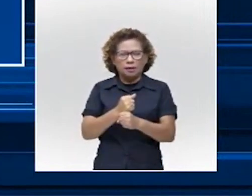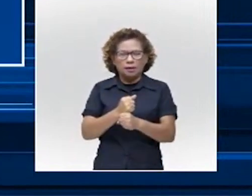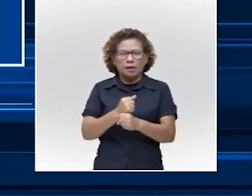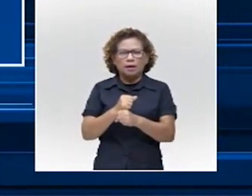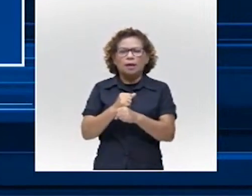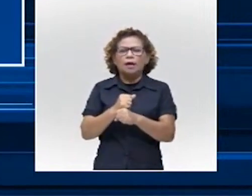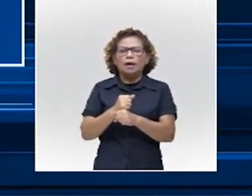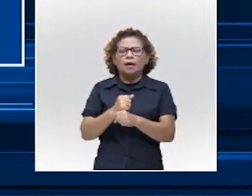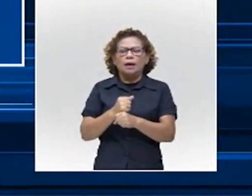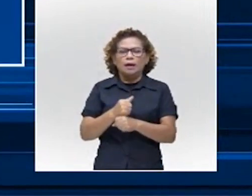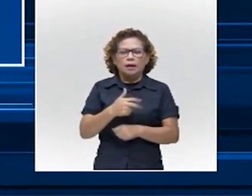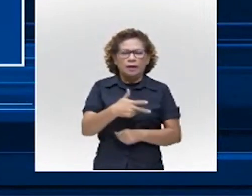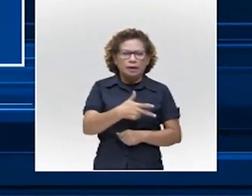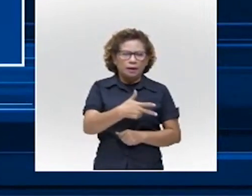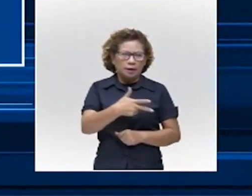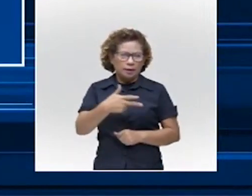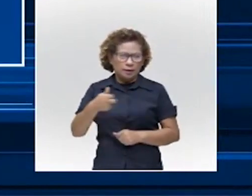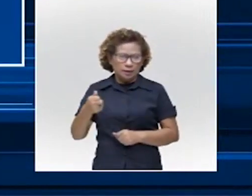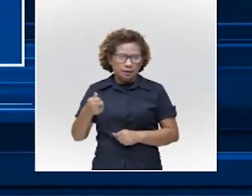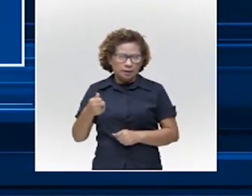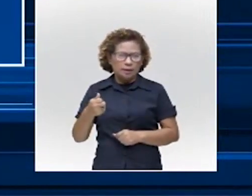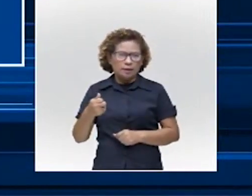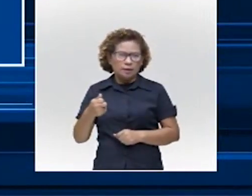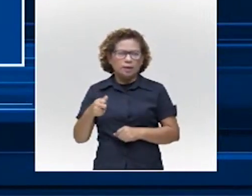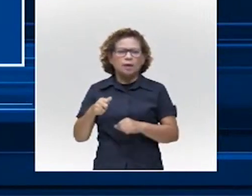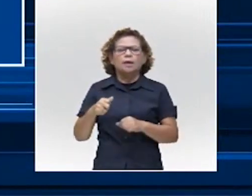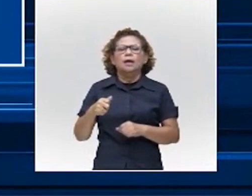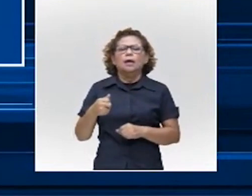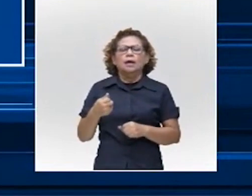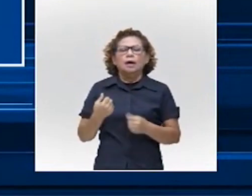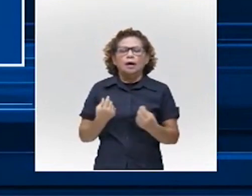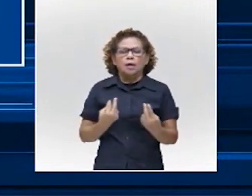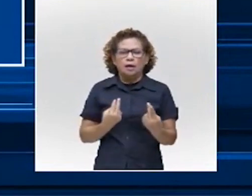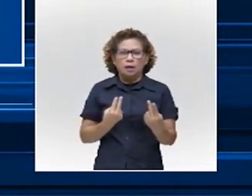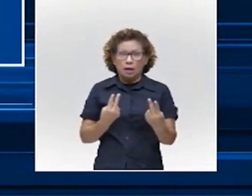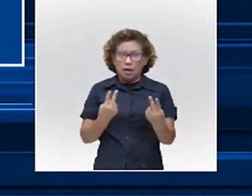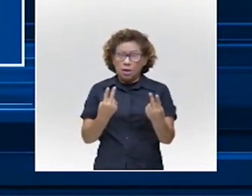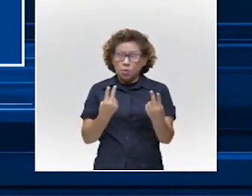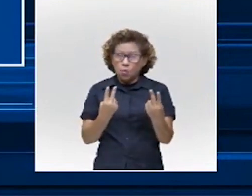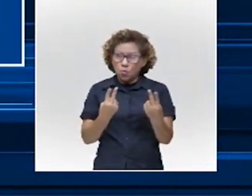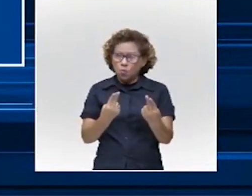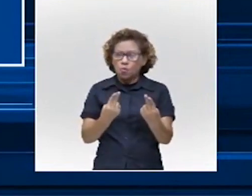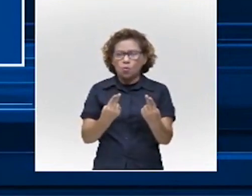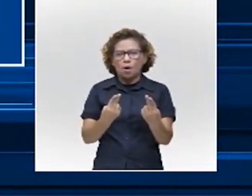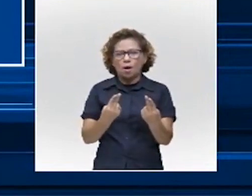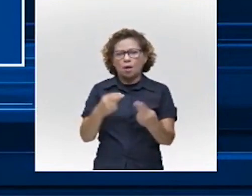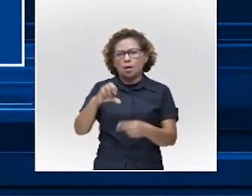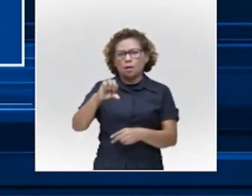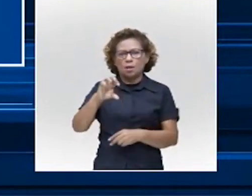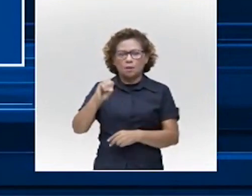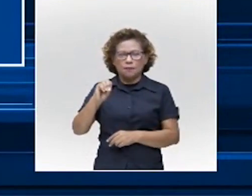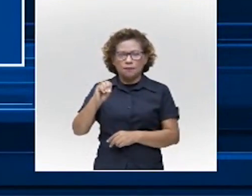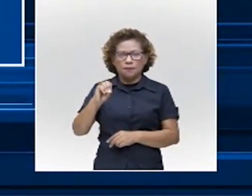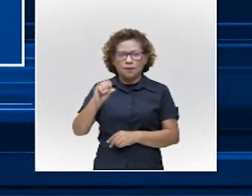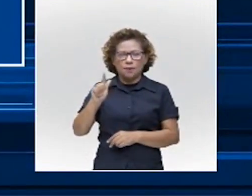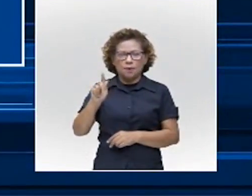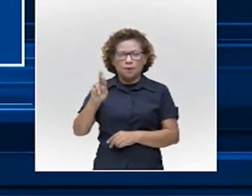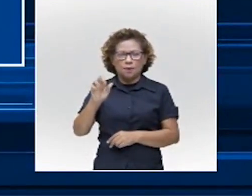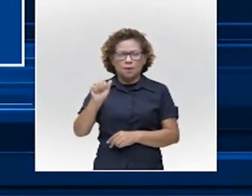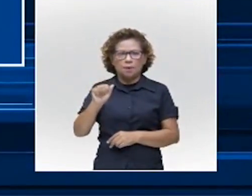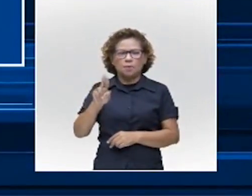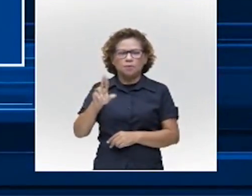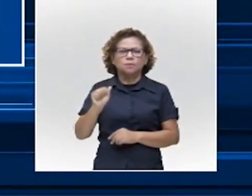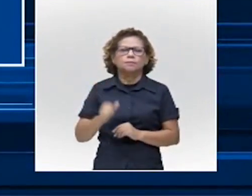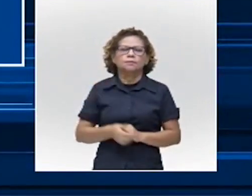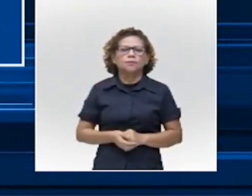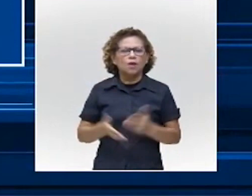a 90 graus. Beleza, gente? Então, vejamos uma aplicação aqui, olha só. Aplicando o Teorema de